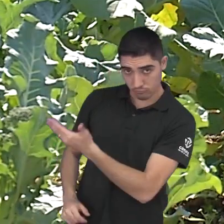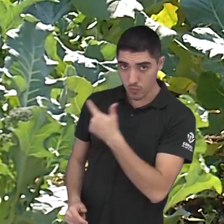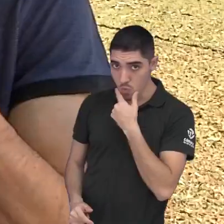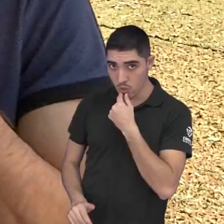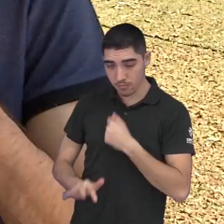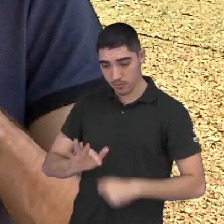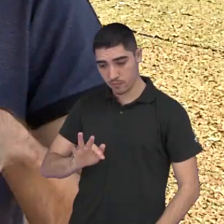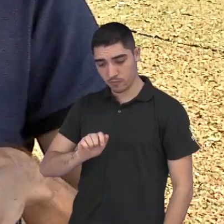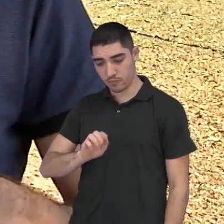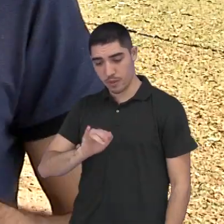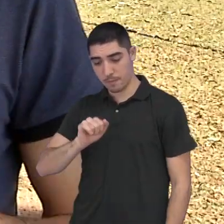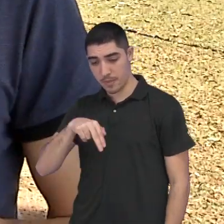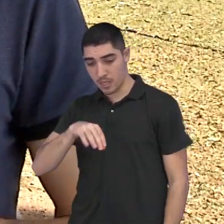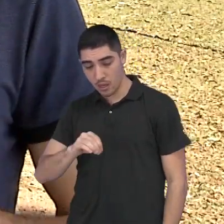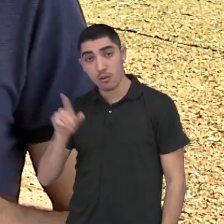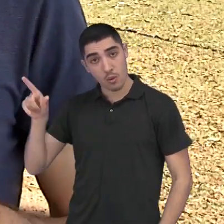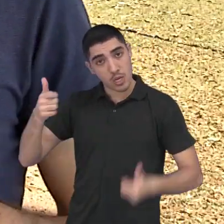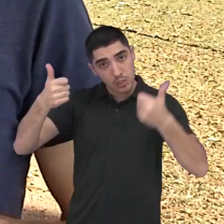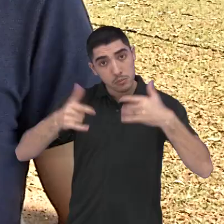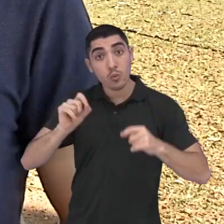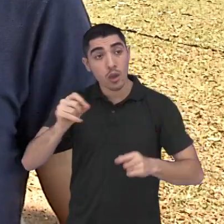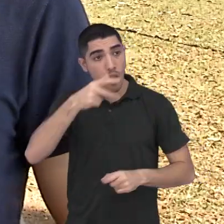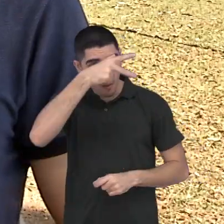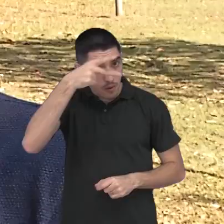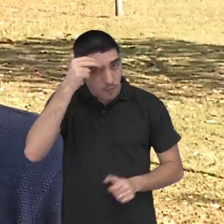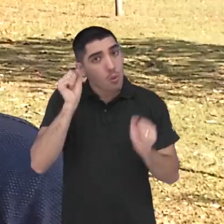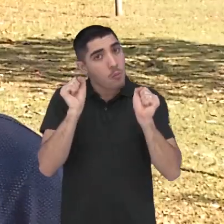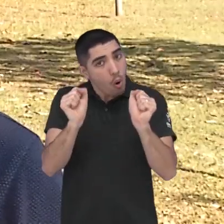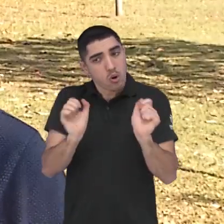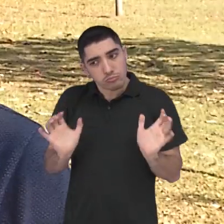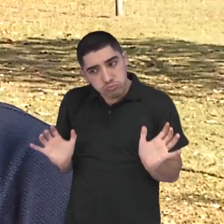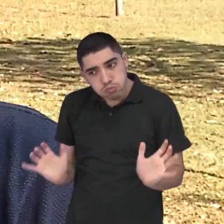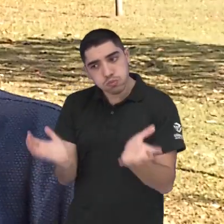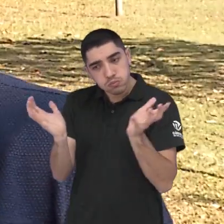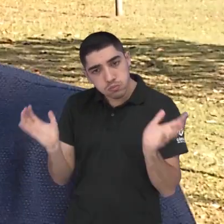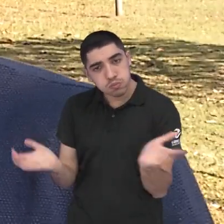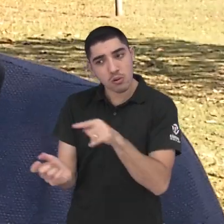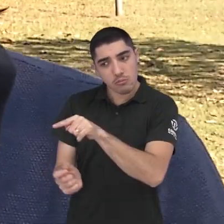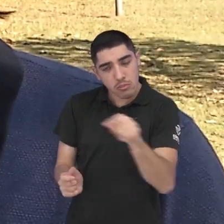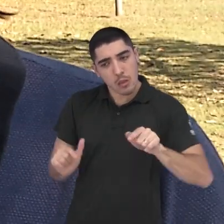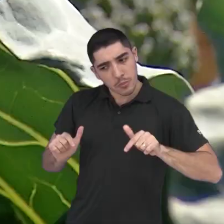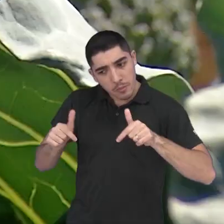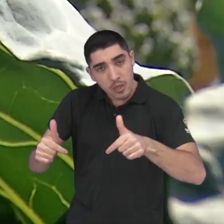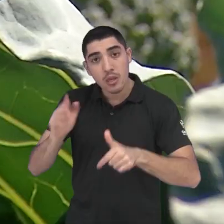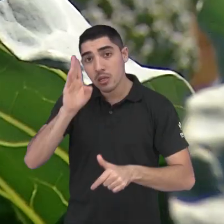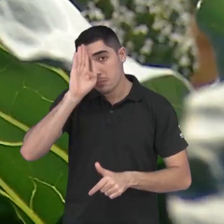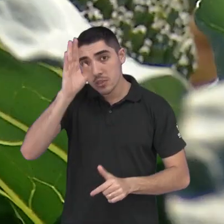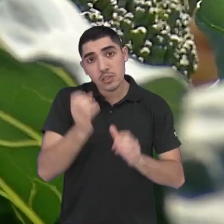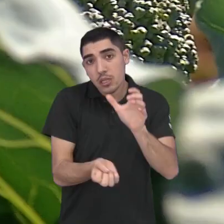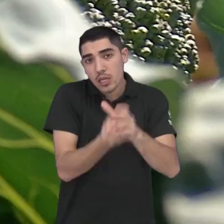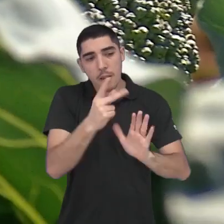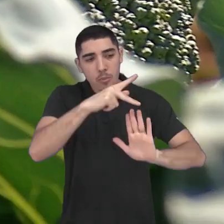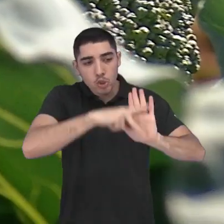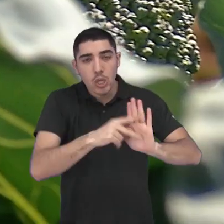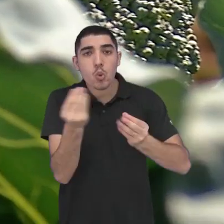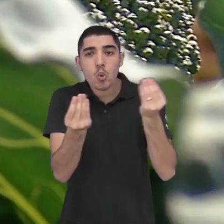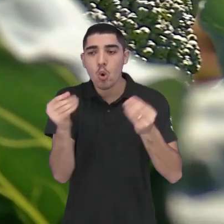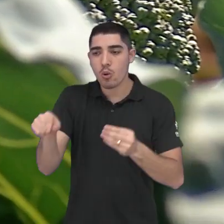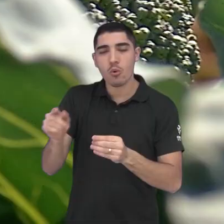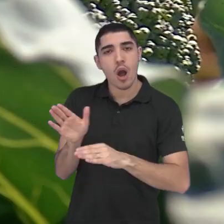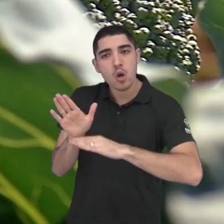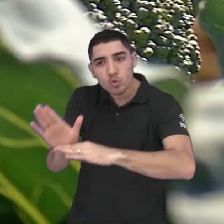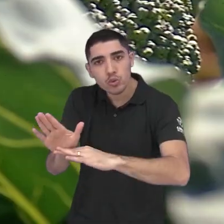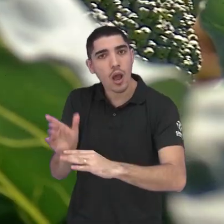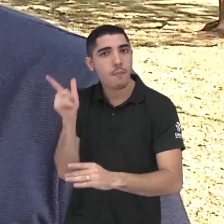plantil Fabiano Porto entende que o poder público pode fomentar a prática com a articulação de programas